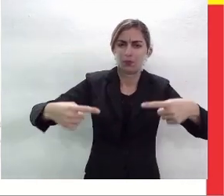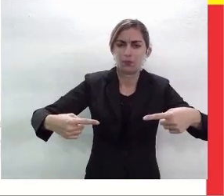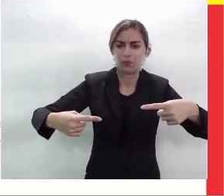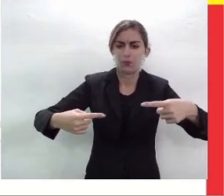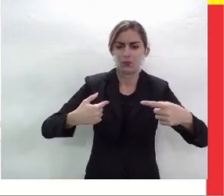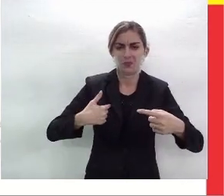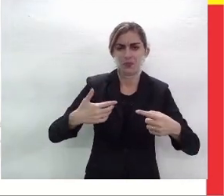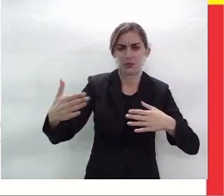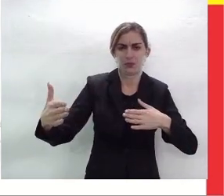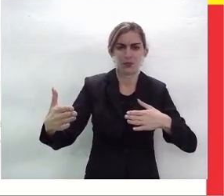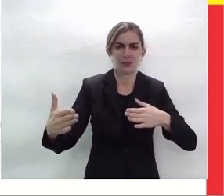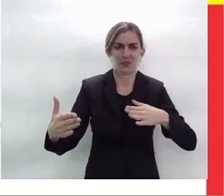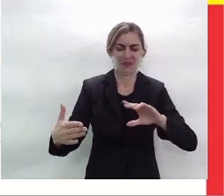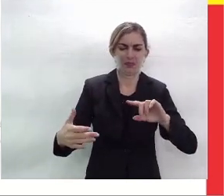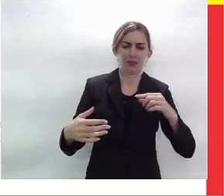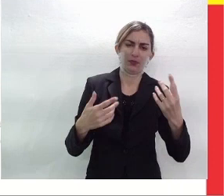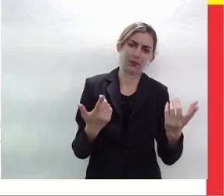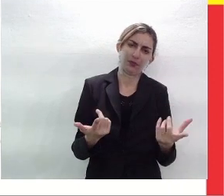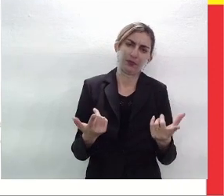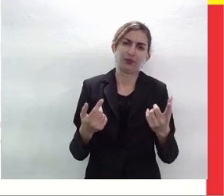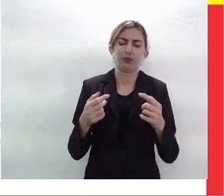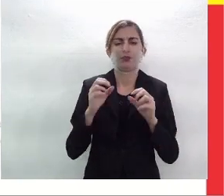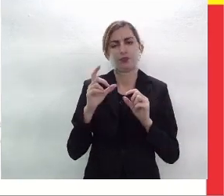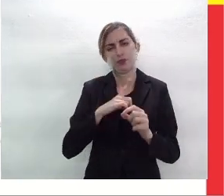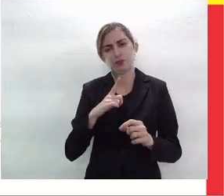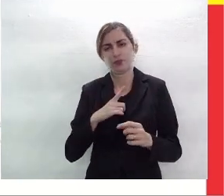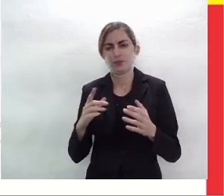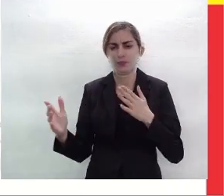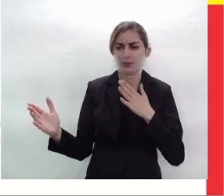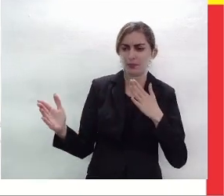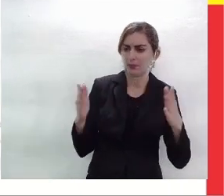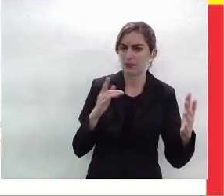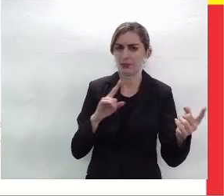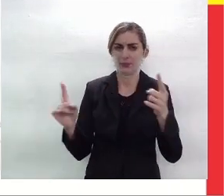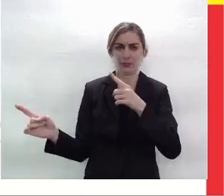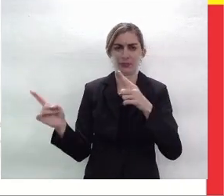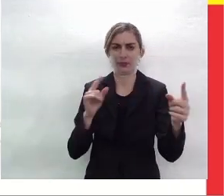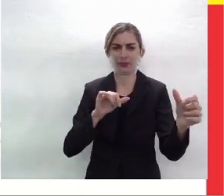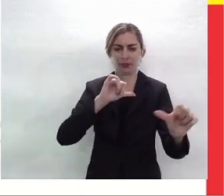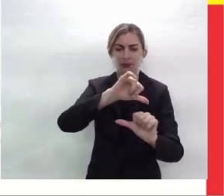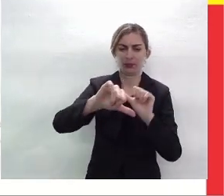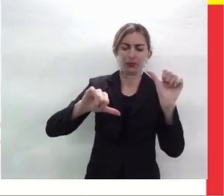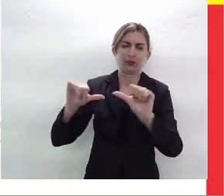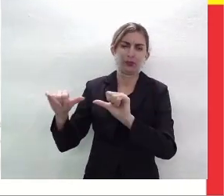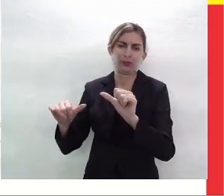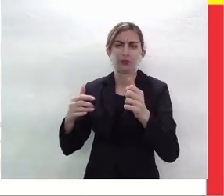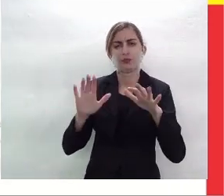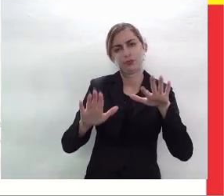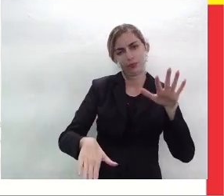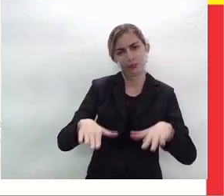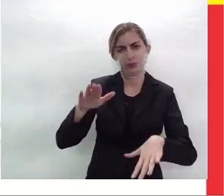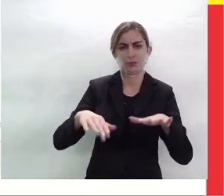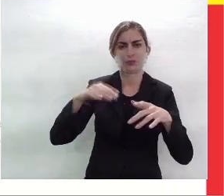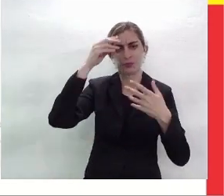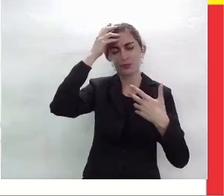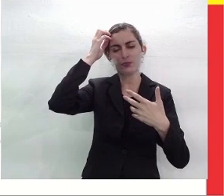em algum momento ele vai ser guardeiro e passador ao mesmo tempo, né? Vai ter que ter essa alternância. Mas normalmente a gente